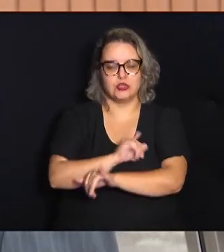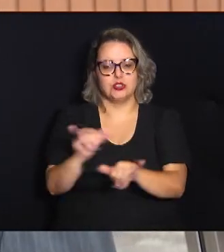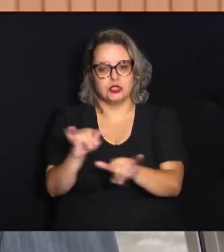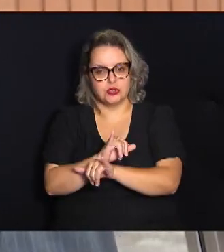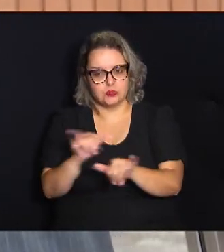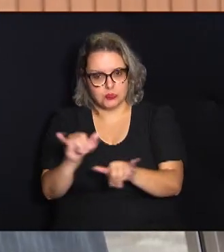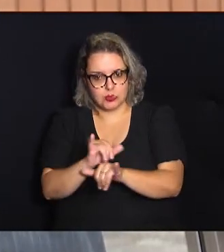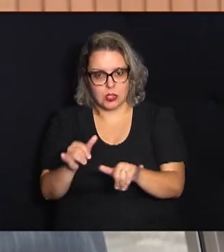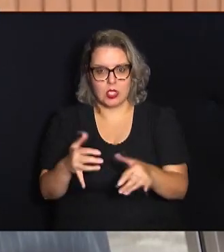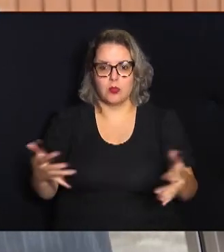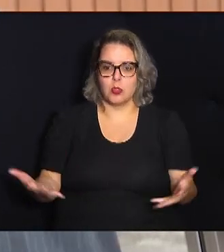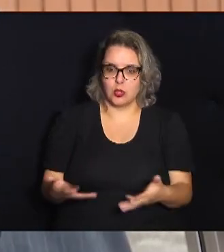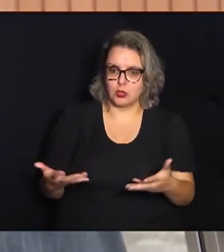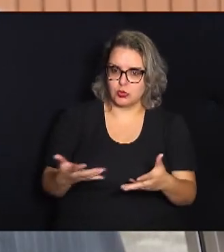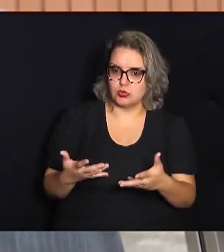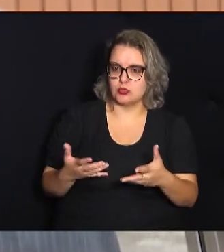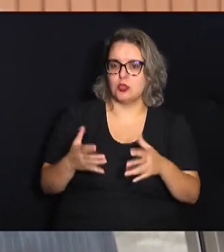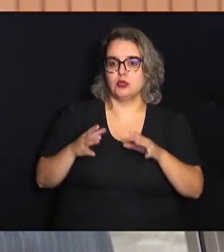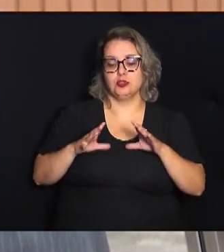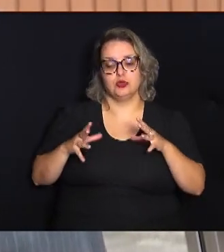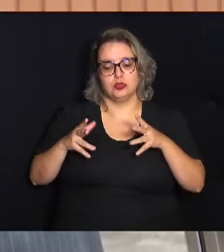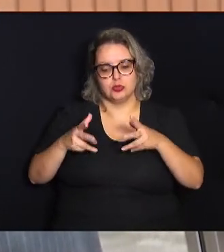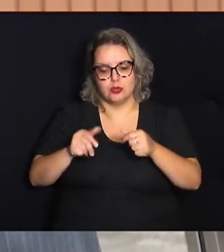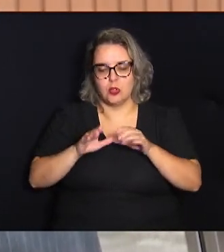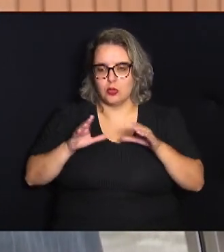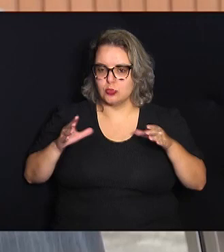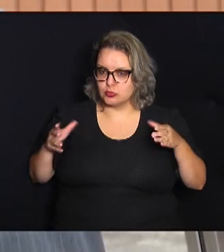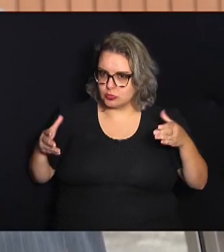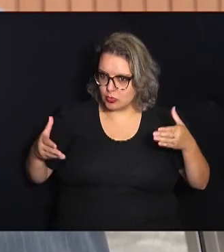divulgarem iniciativas coletivas